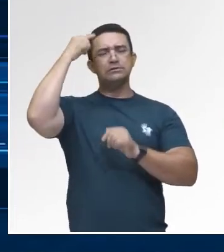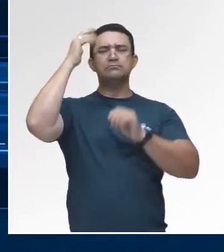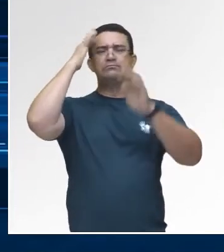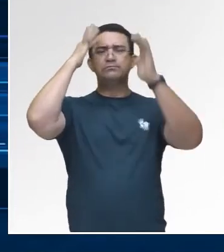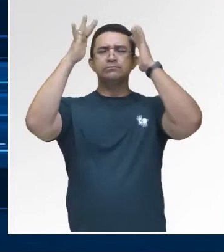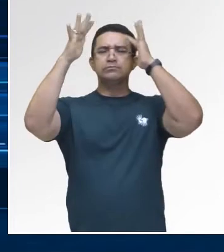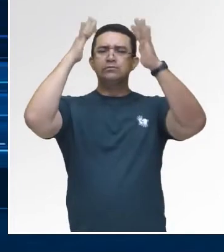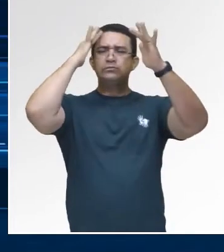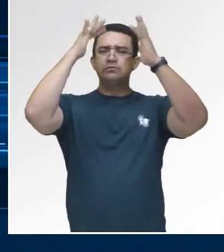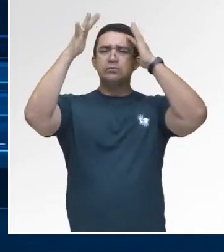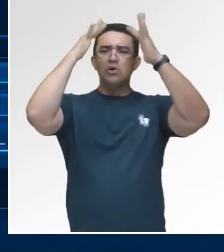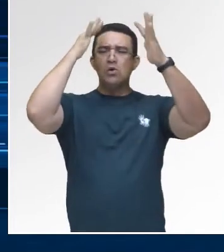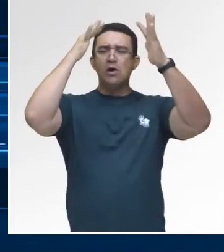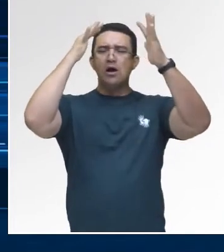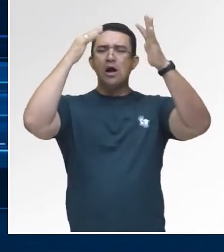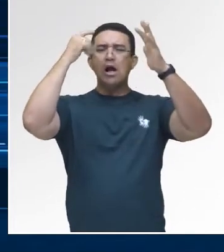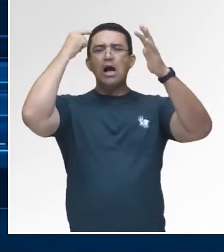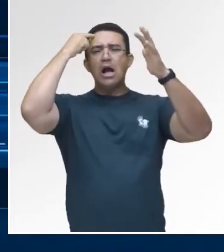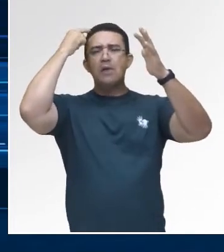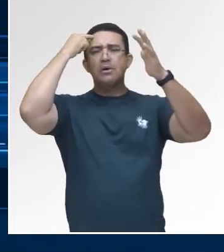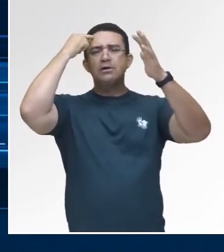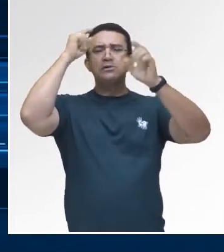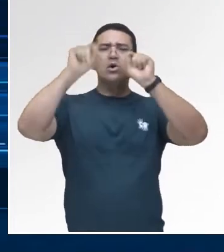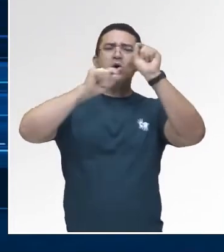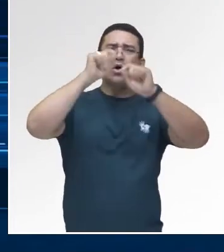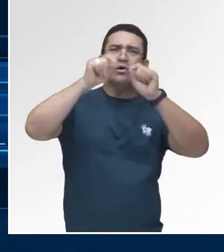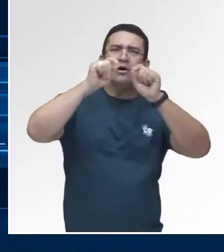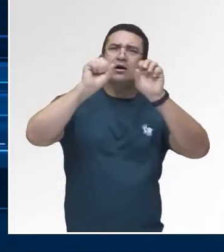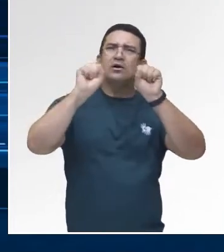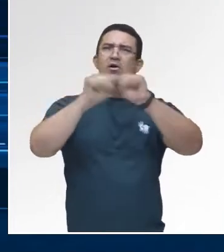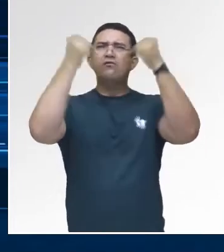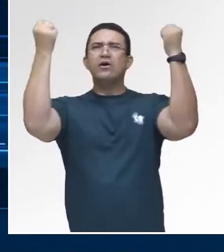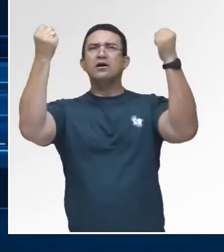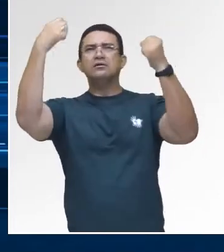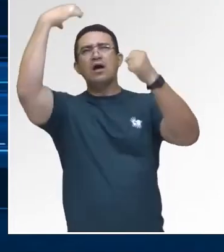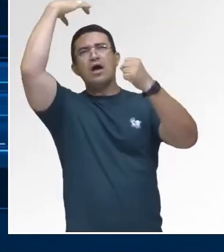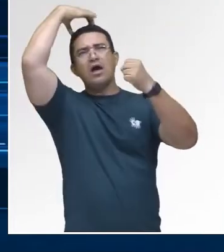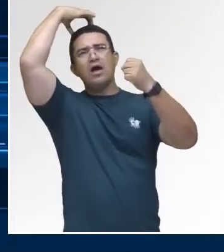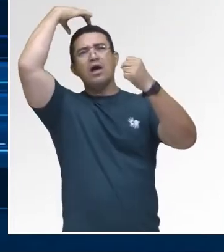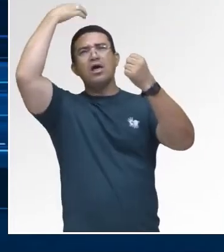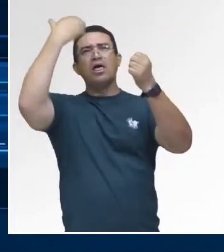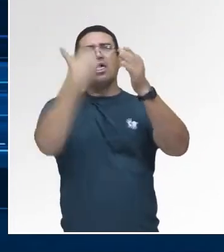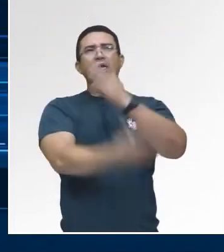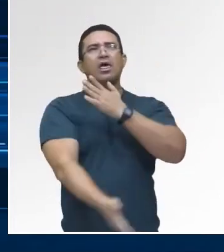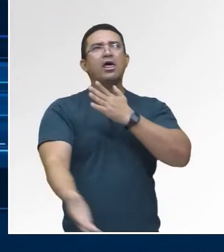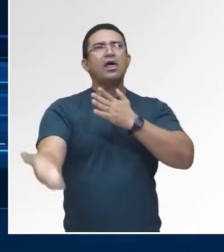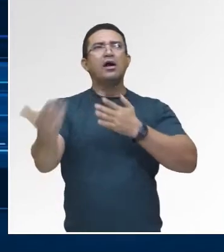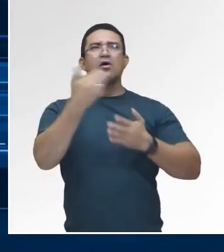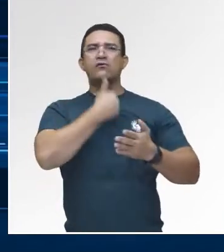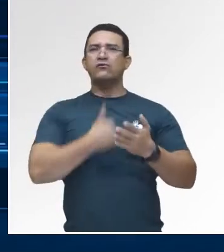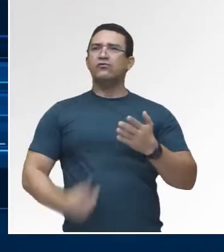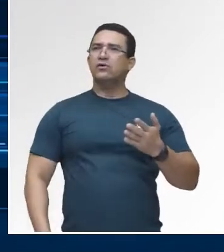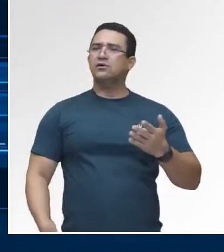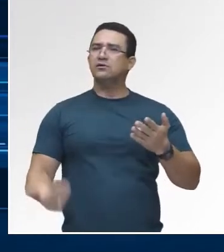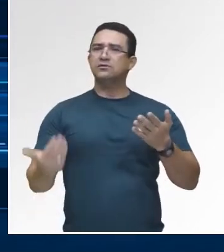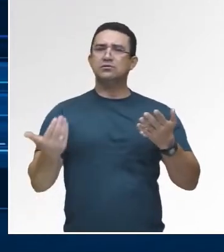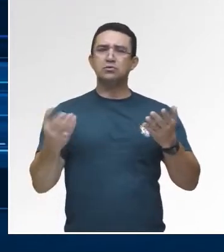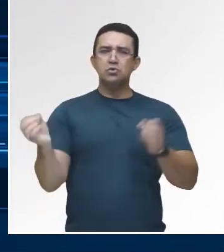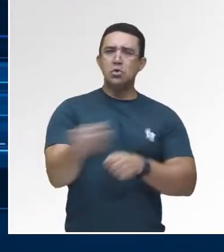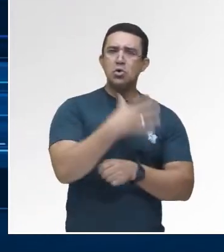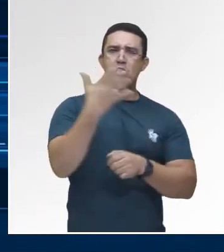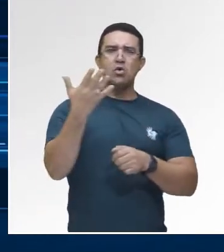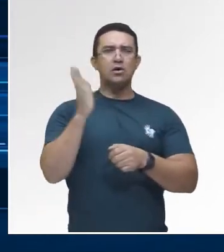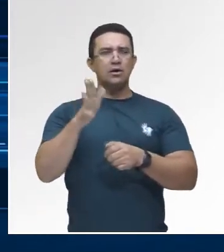desses homens. Está caindo os reis, governo absolutista, está tendo